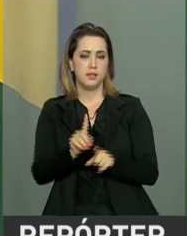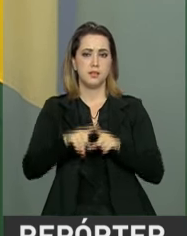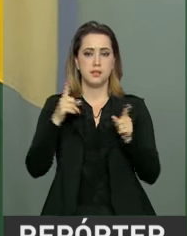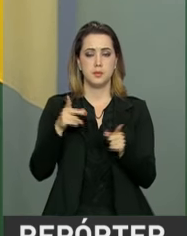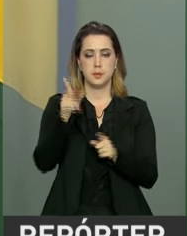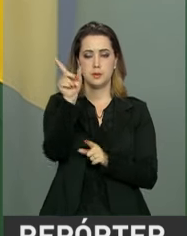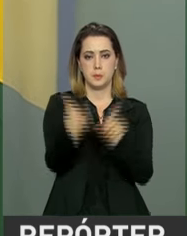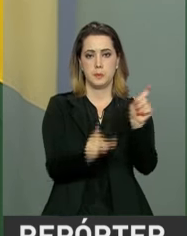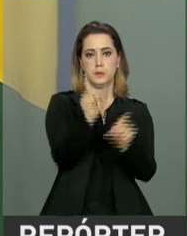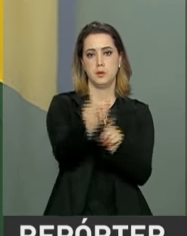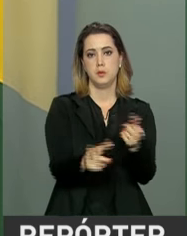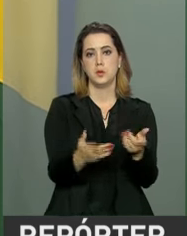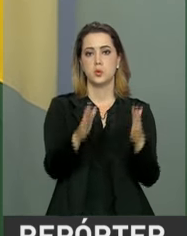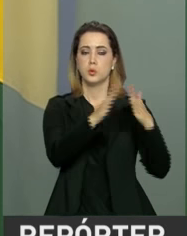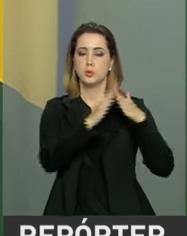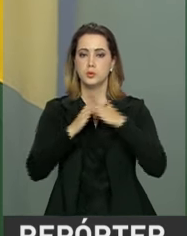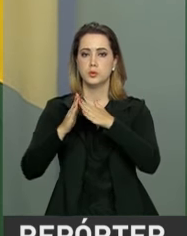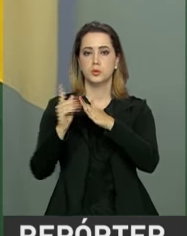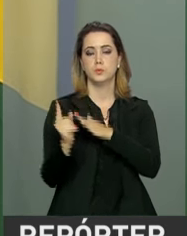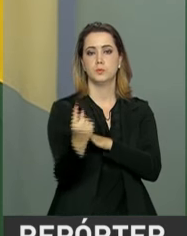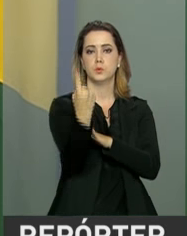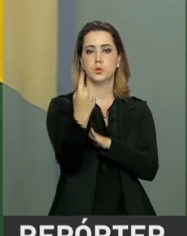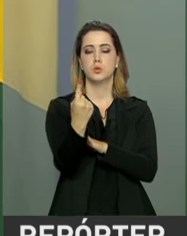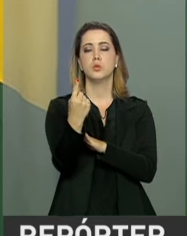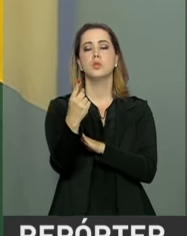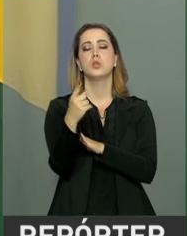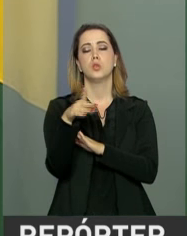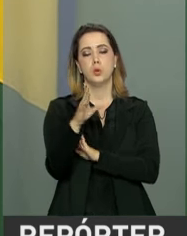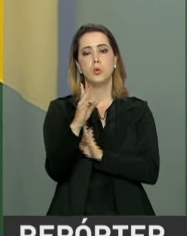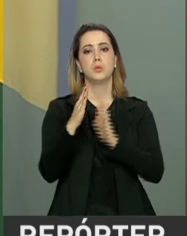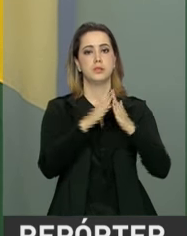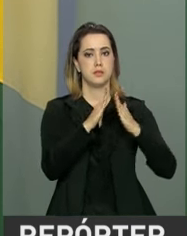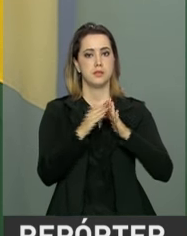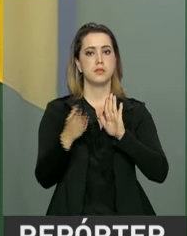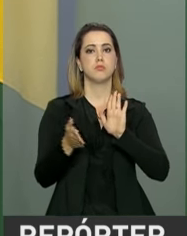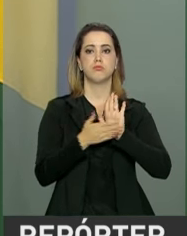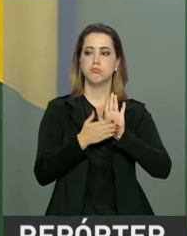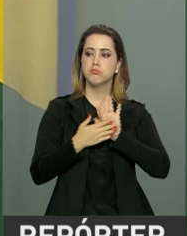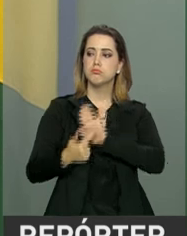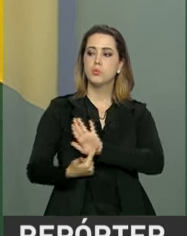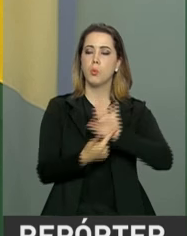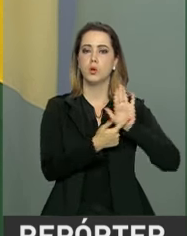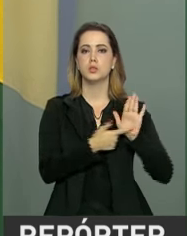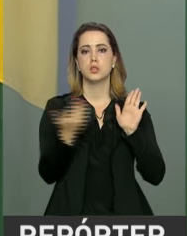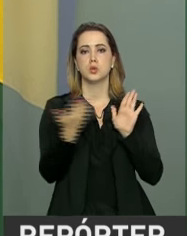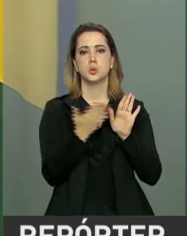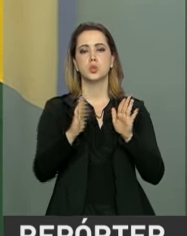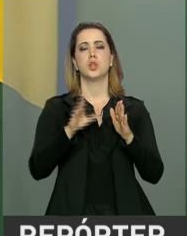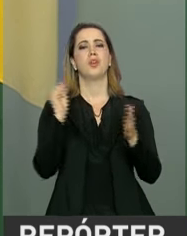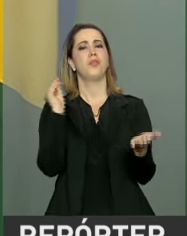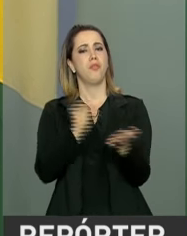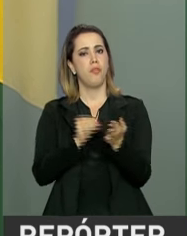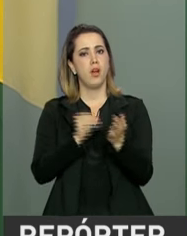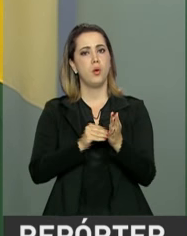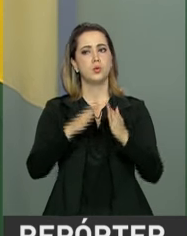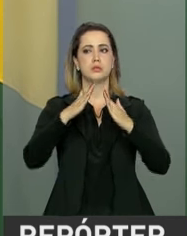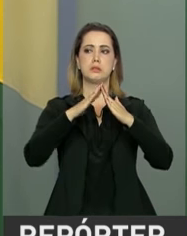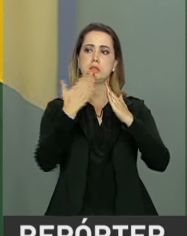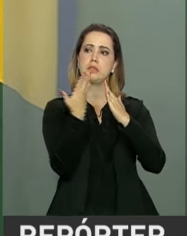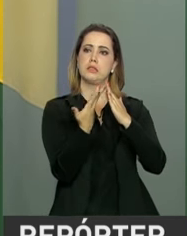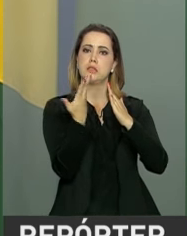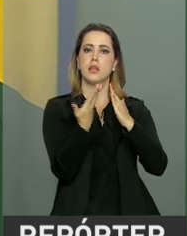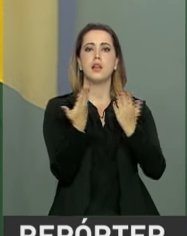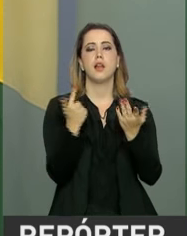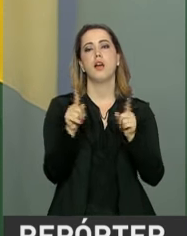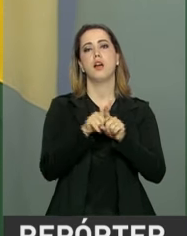mora numa das casas que foram exibidas aqui, destelhadas, não pintadas, que